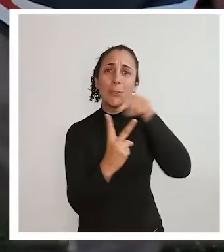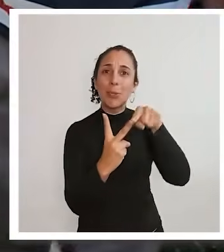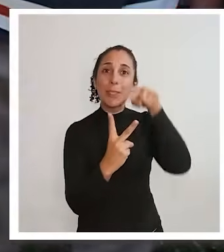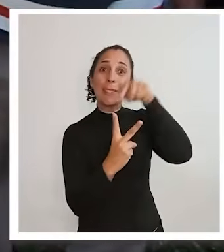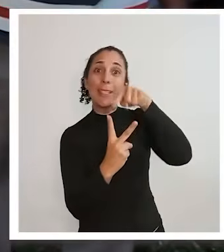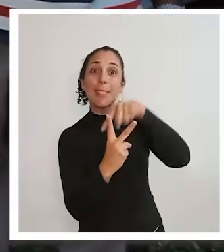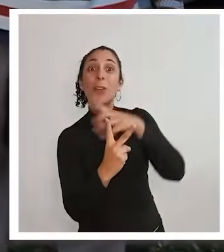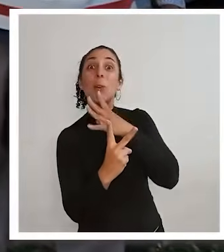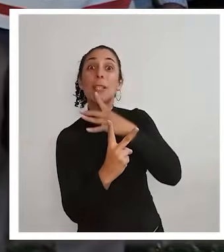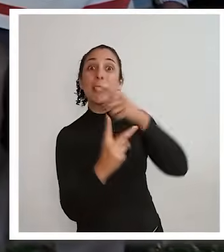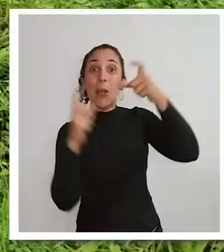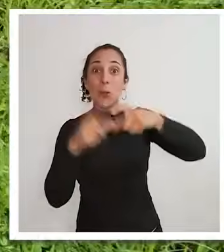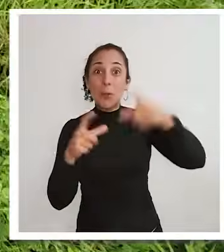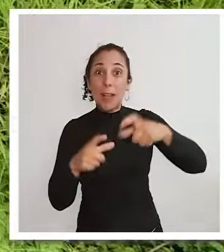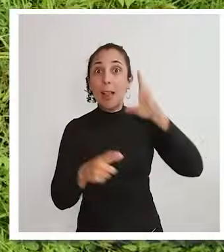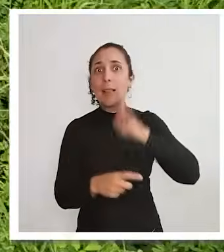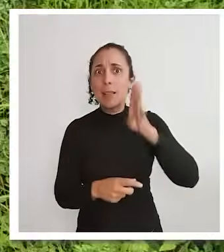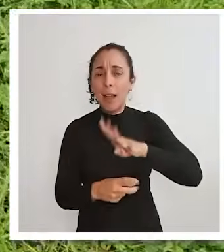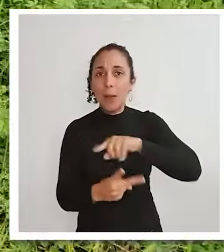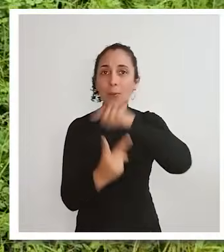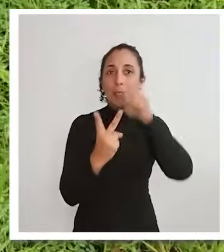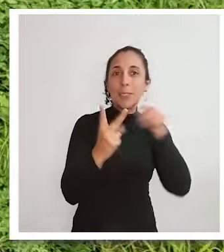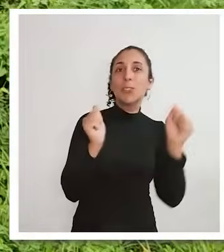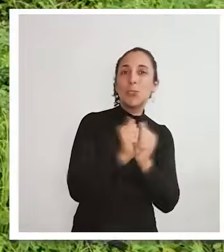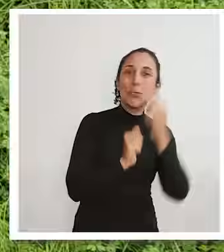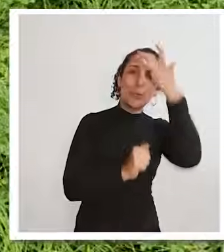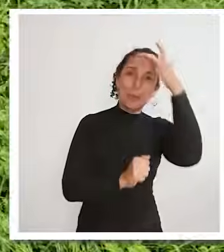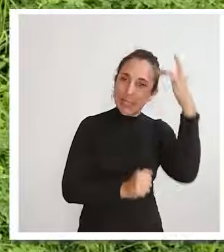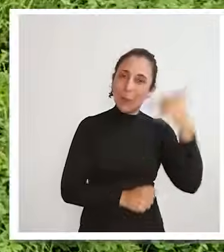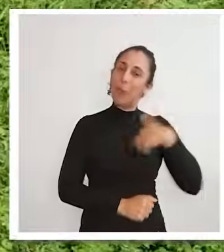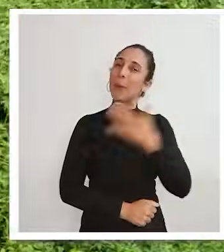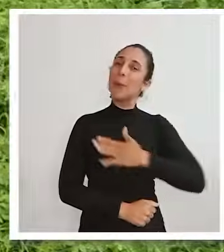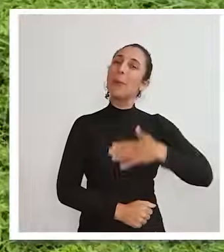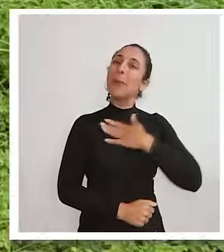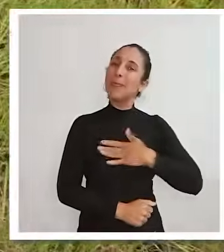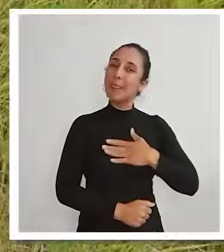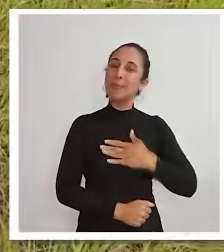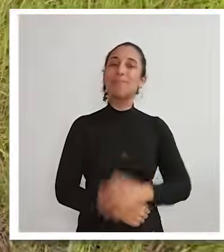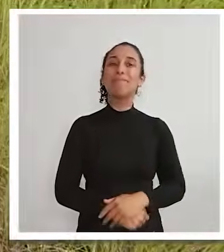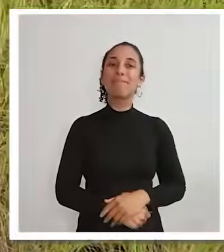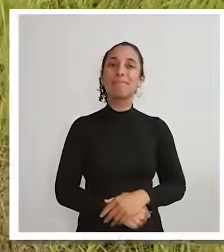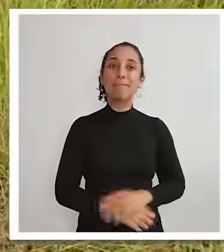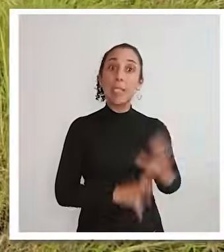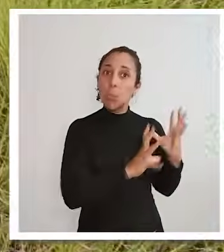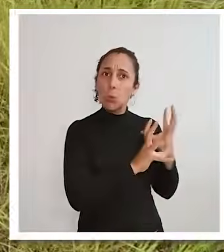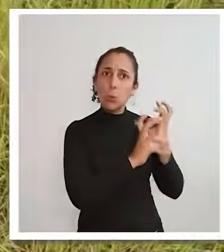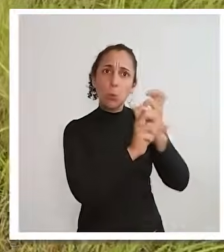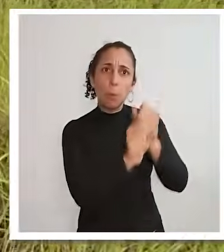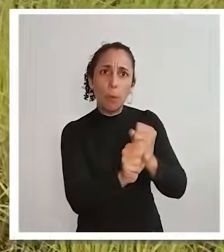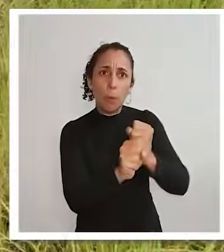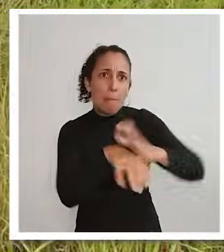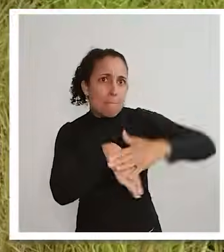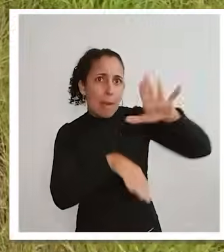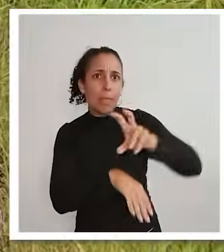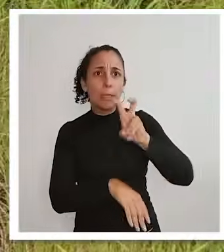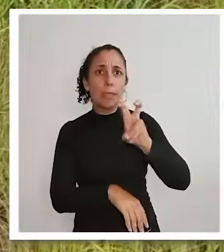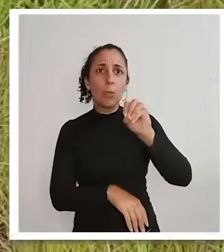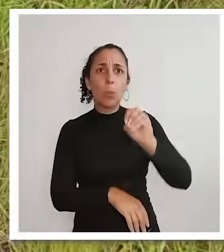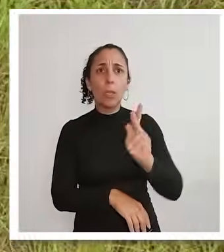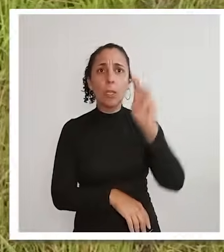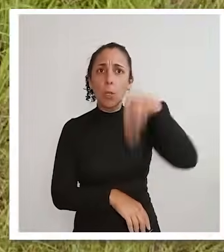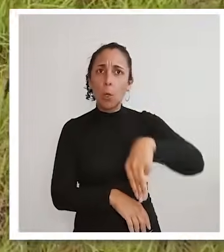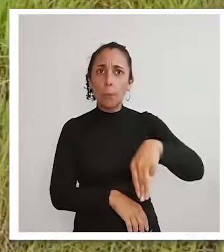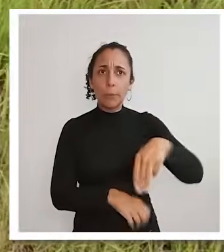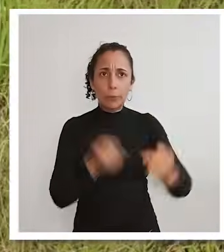coisas. Conhecer um lugar interessante na companhia de uma pessoa que a gente gosta. Foram mais de 50 quilômetros de